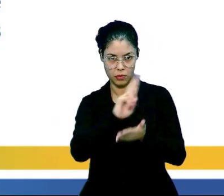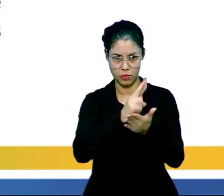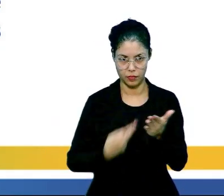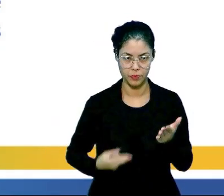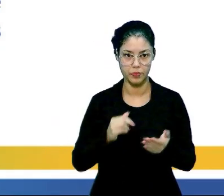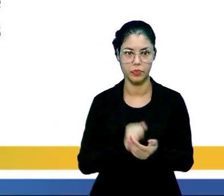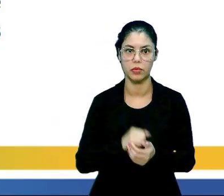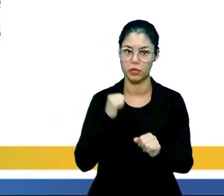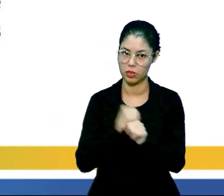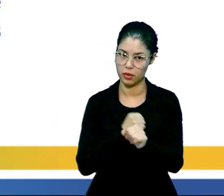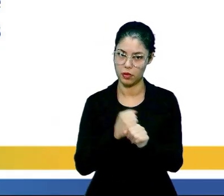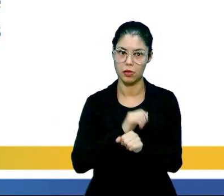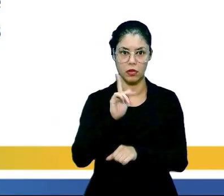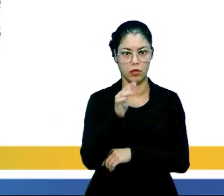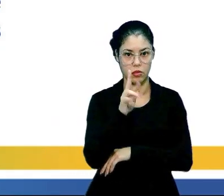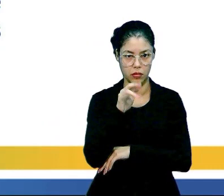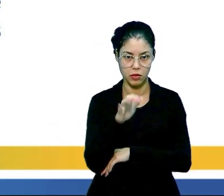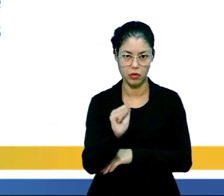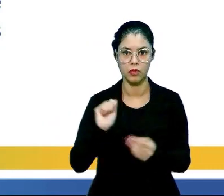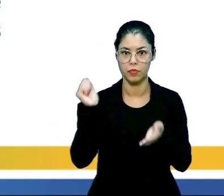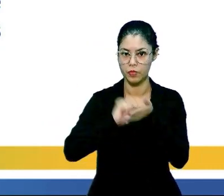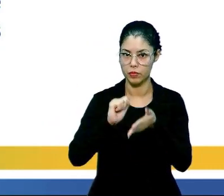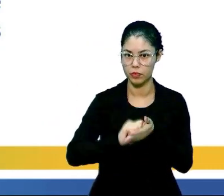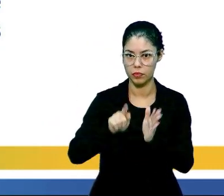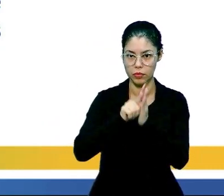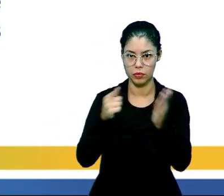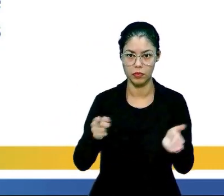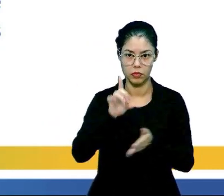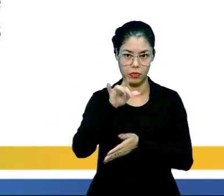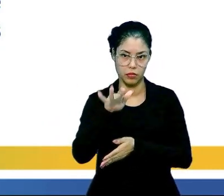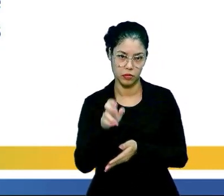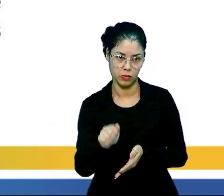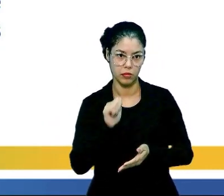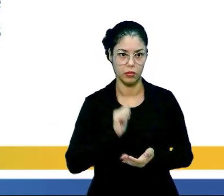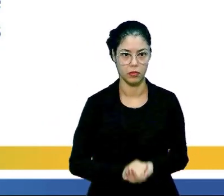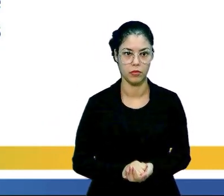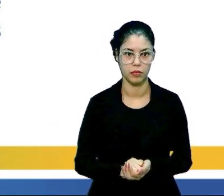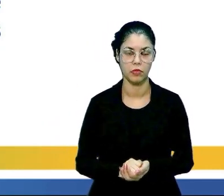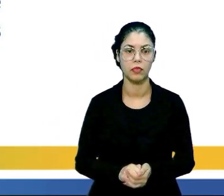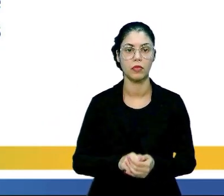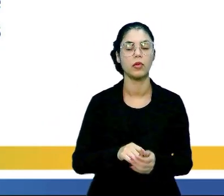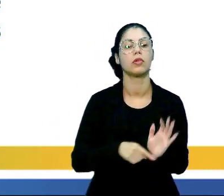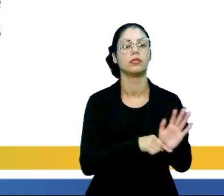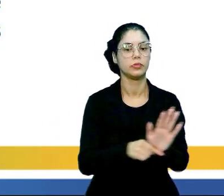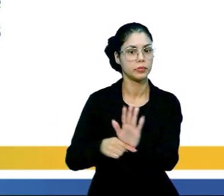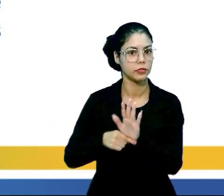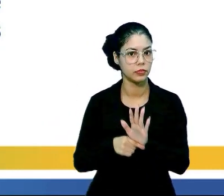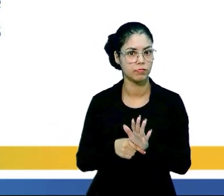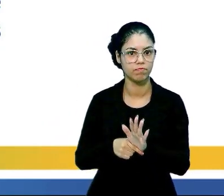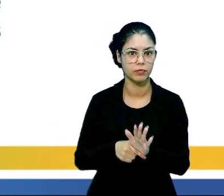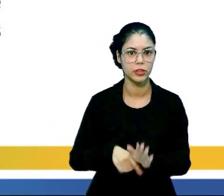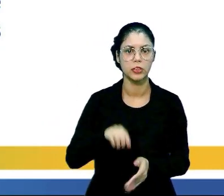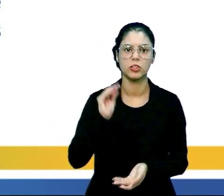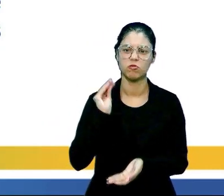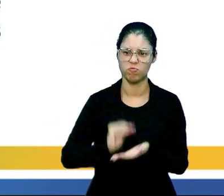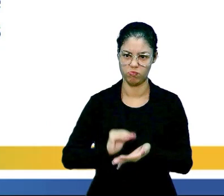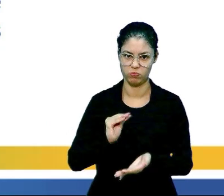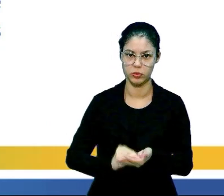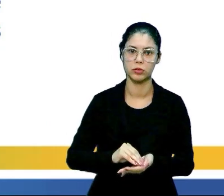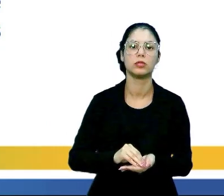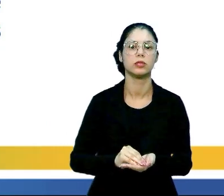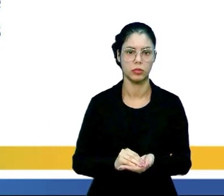redação. A obra Holocausto Brasileiro, da escritora e jornalista Daniela Arbex, retrata as